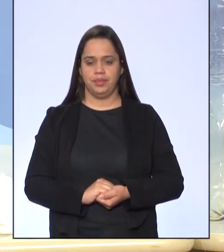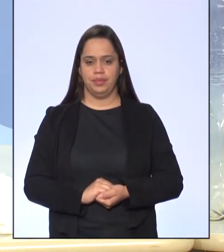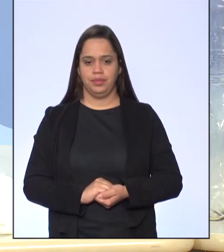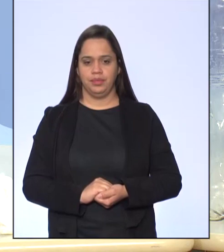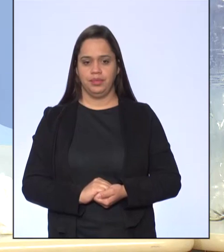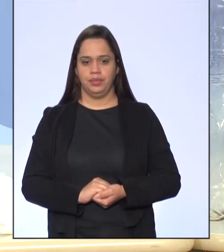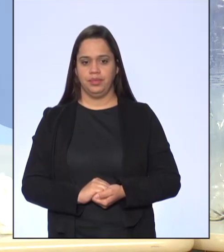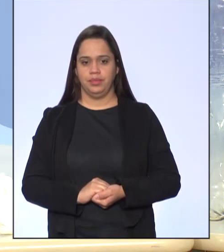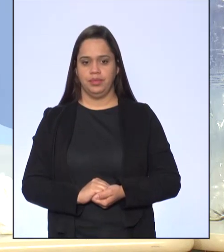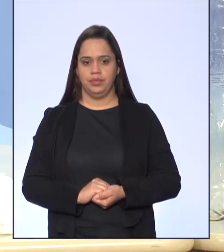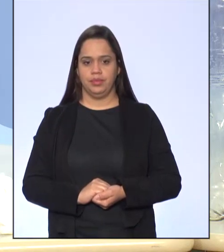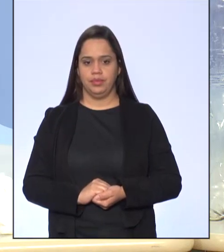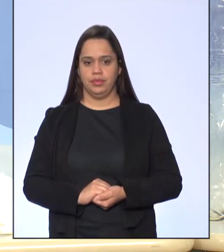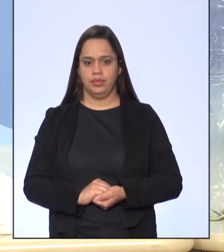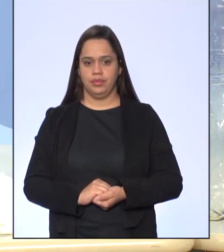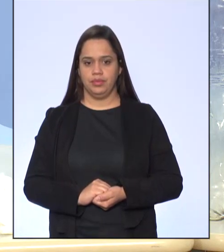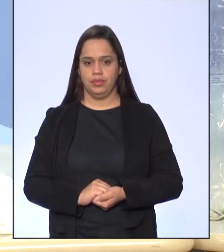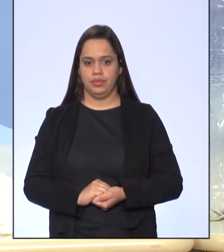Então,